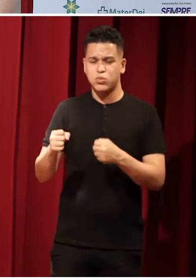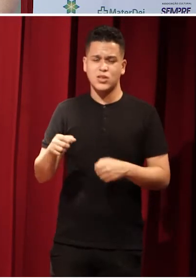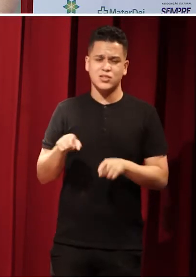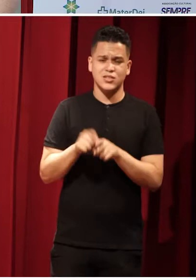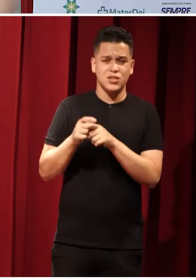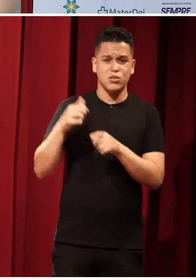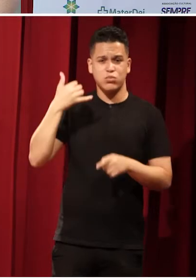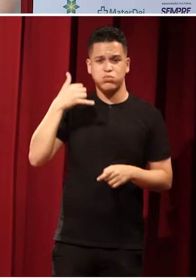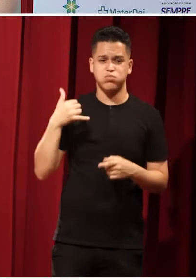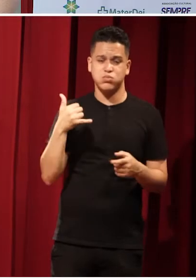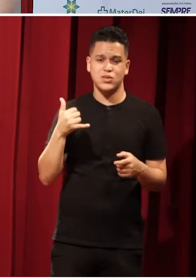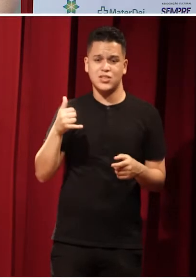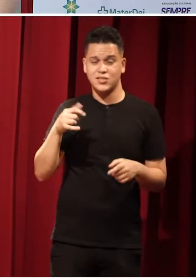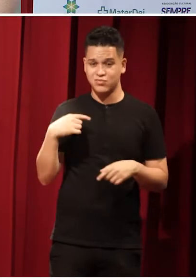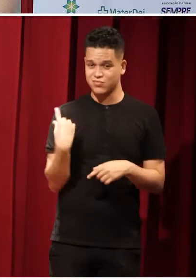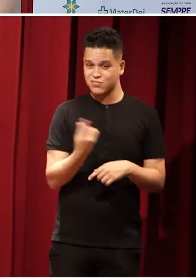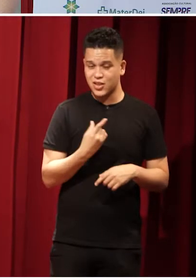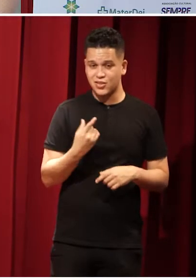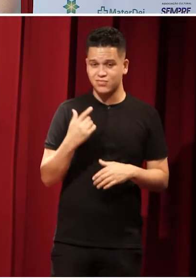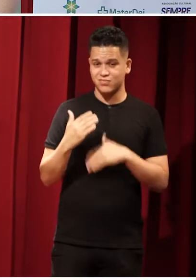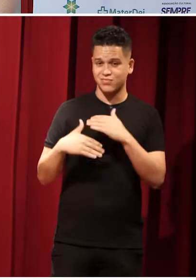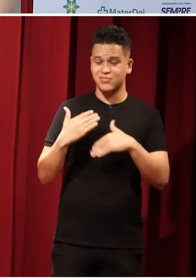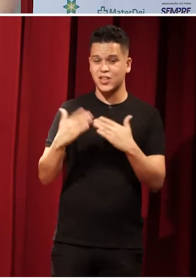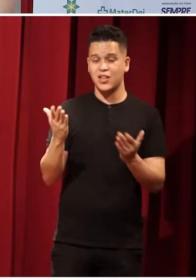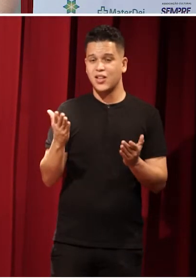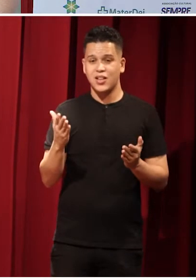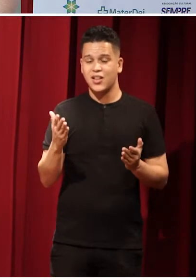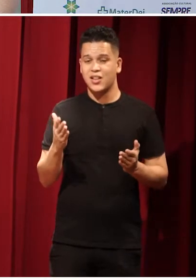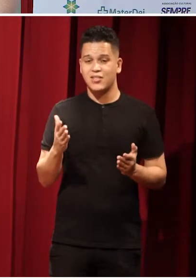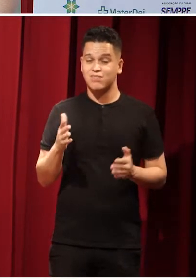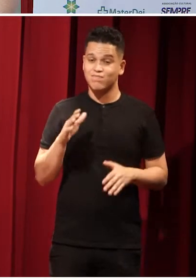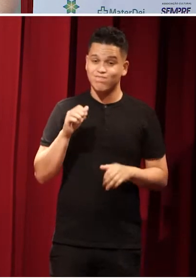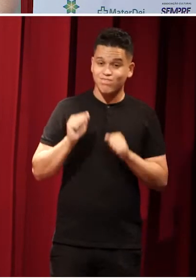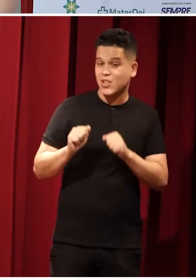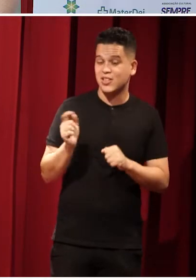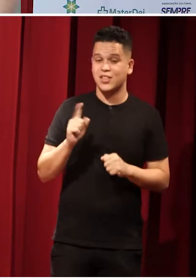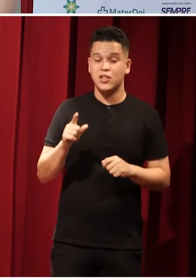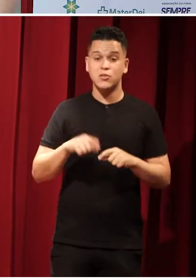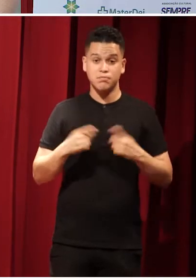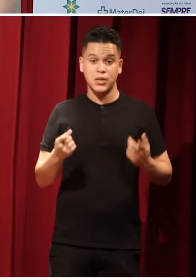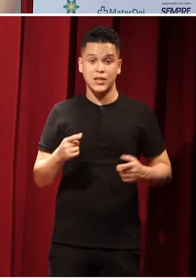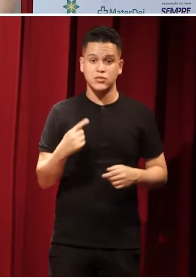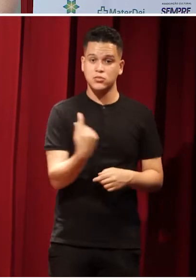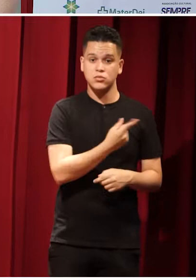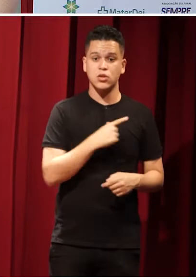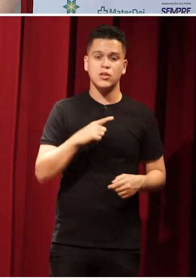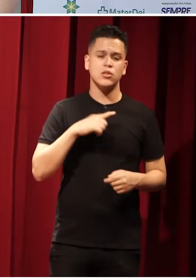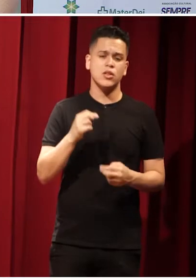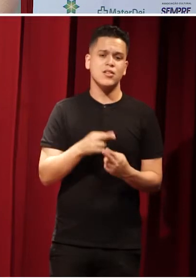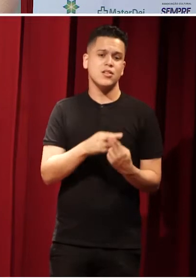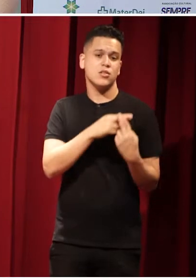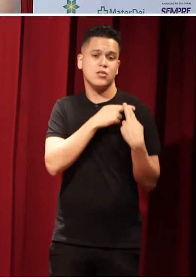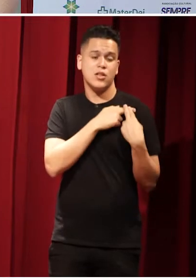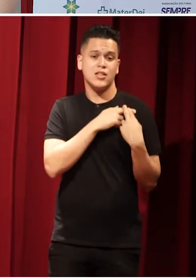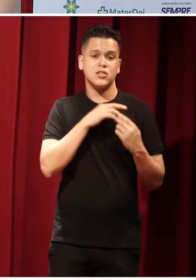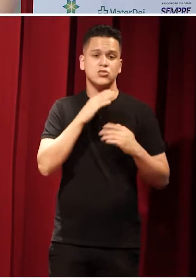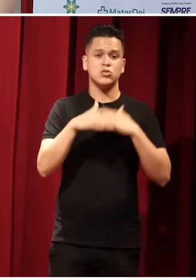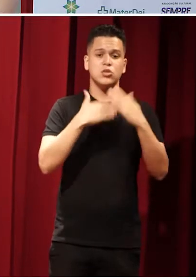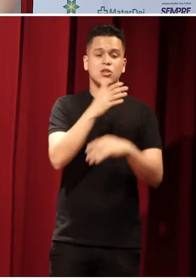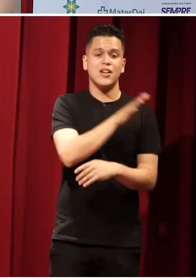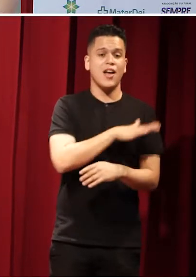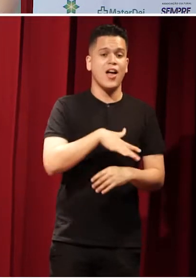nós temos a maior biodiversidade do planeta, nós temos a responsabilidade de fazer com que